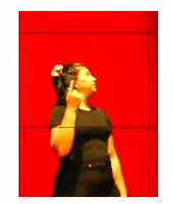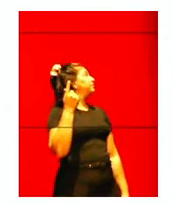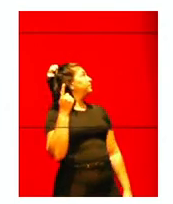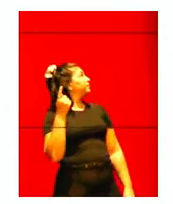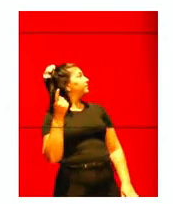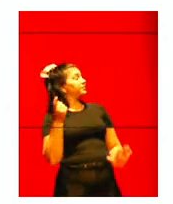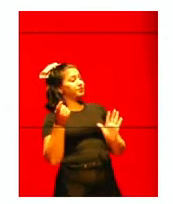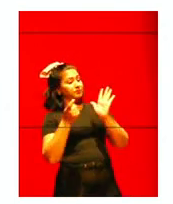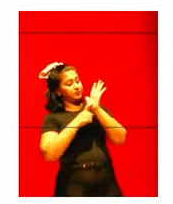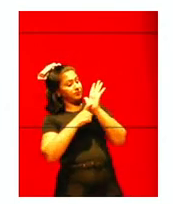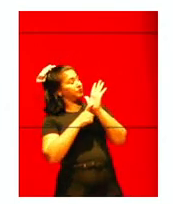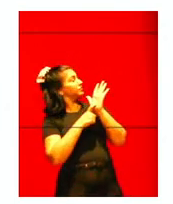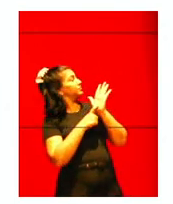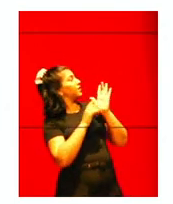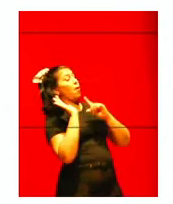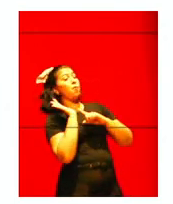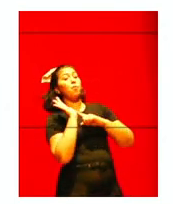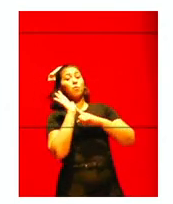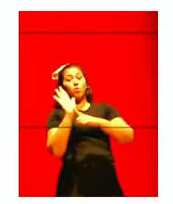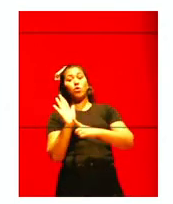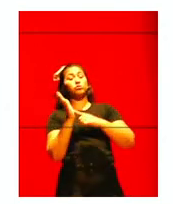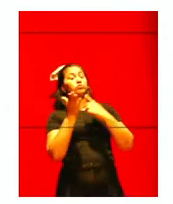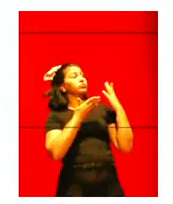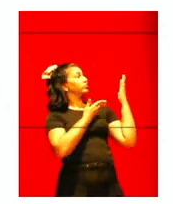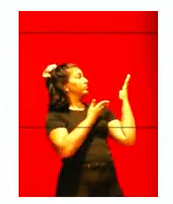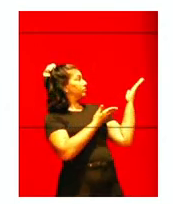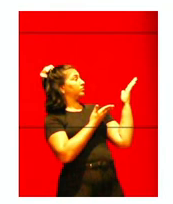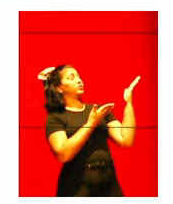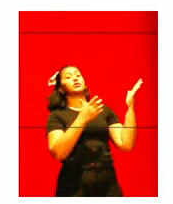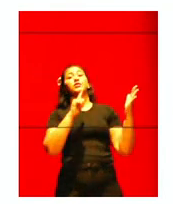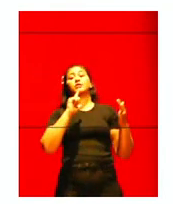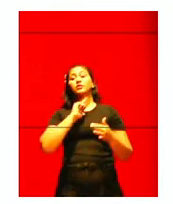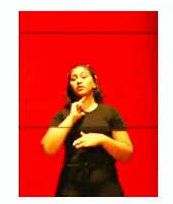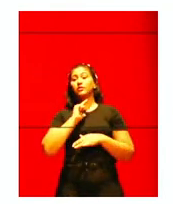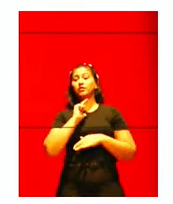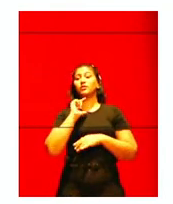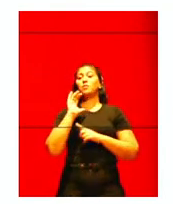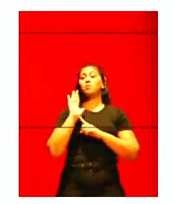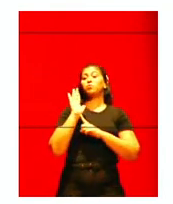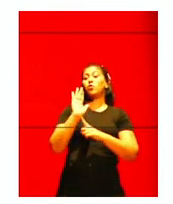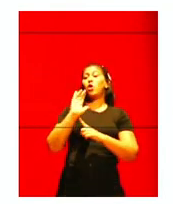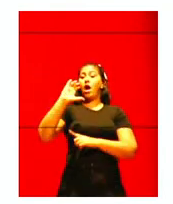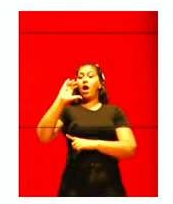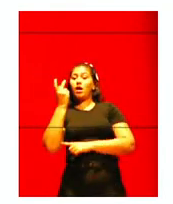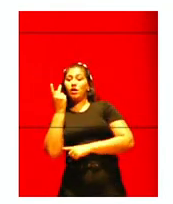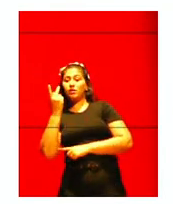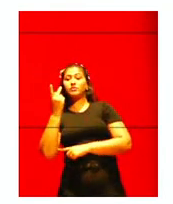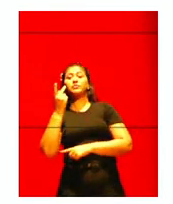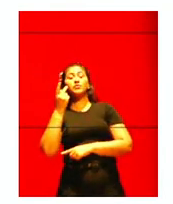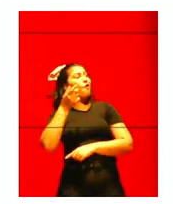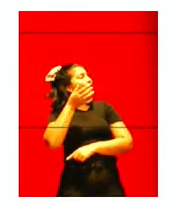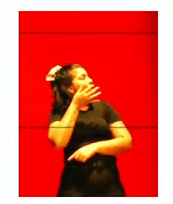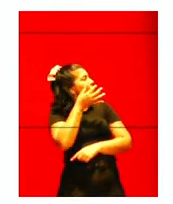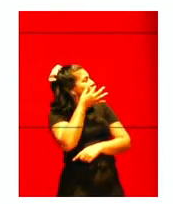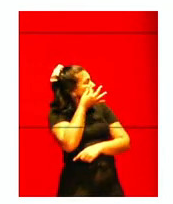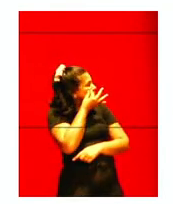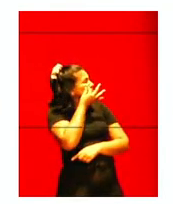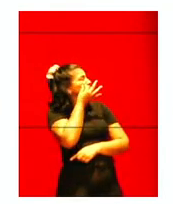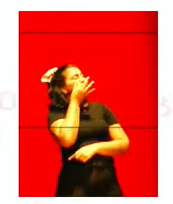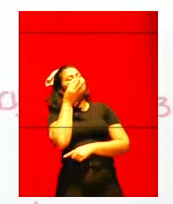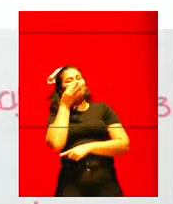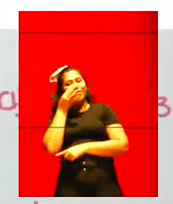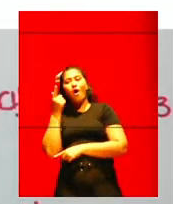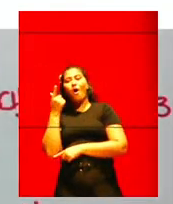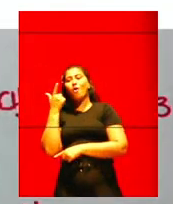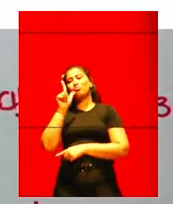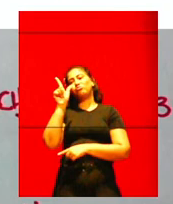coloquei ali, né? A cadeia aberta onde aparece cada átomo de carbono. Então você consegue ver ali que tem no total